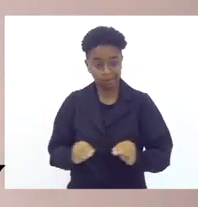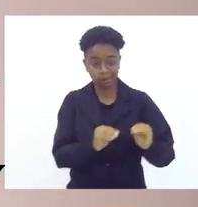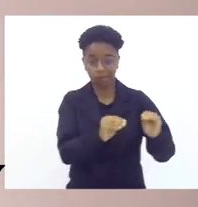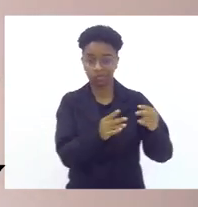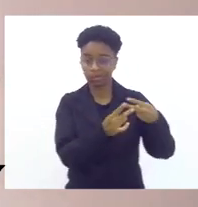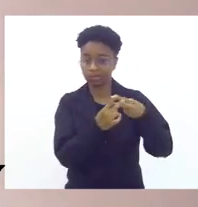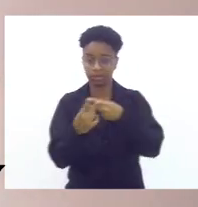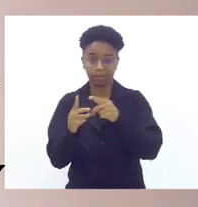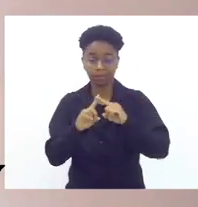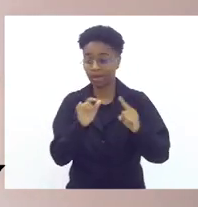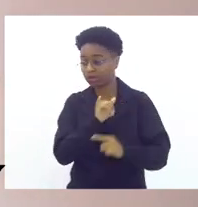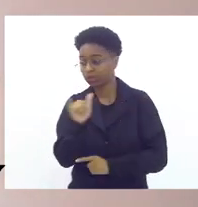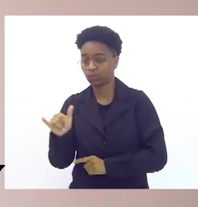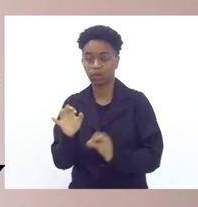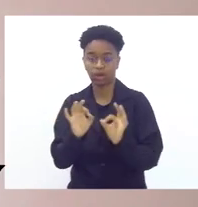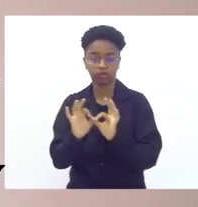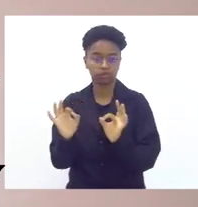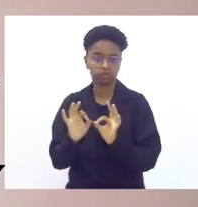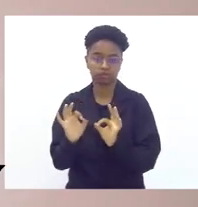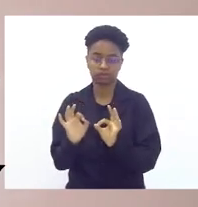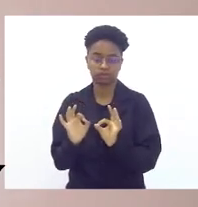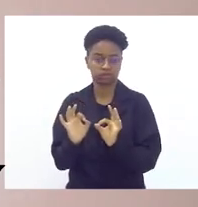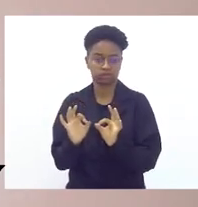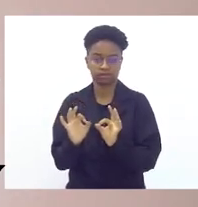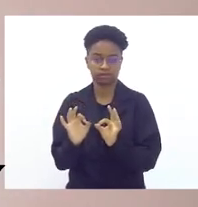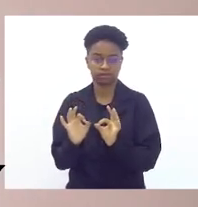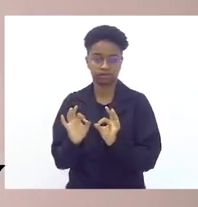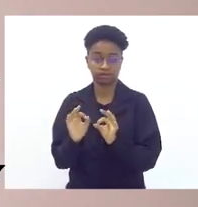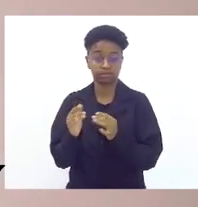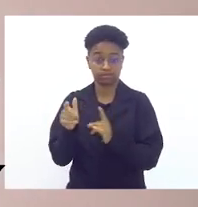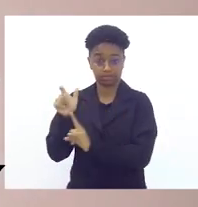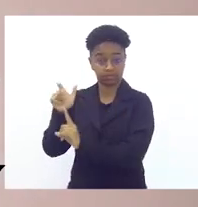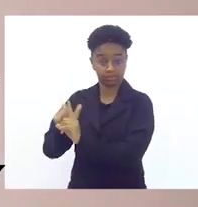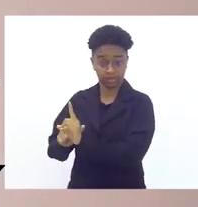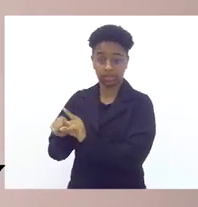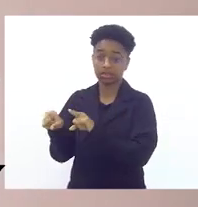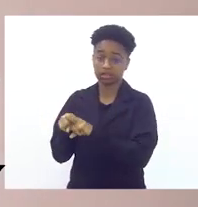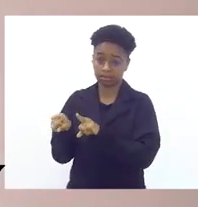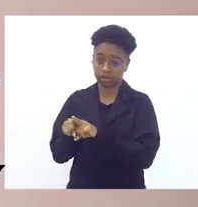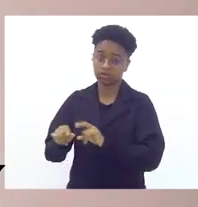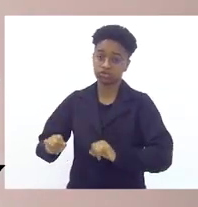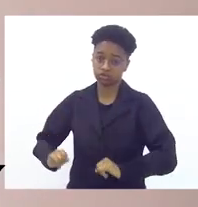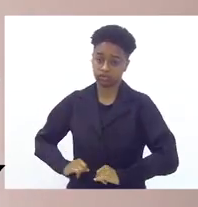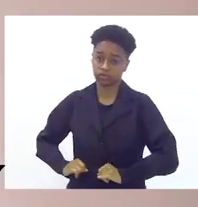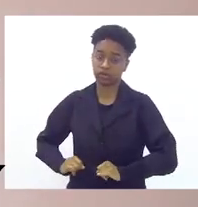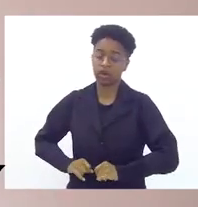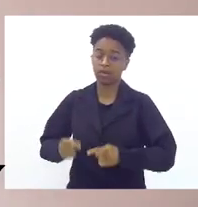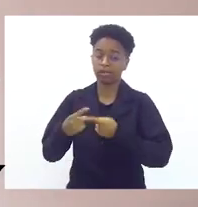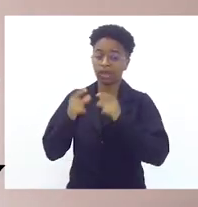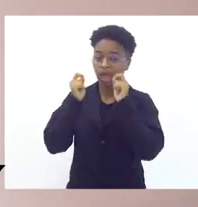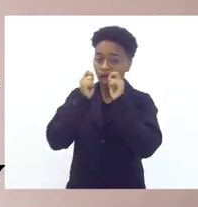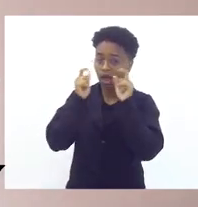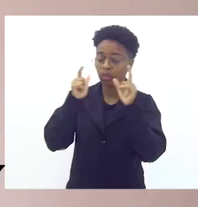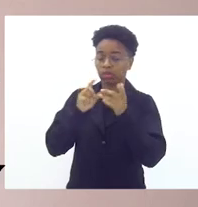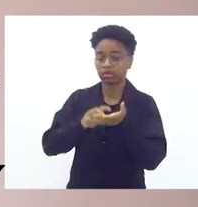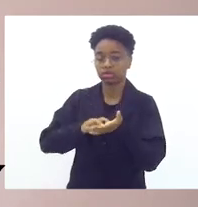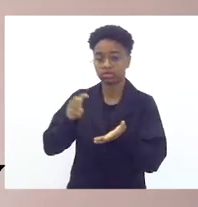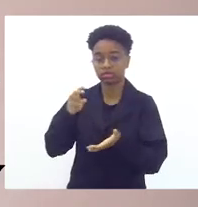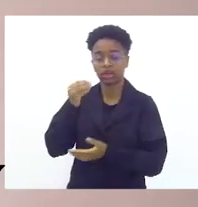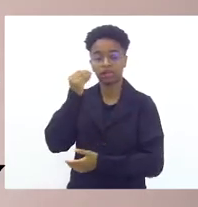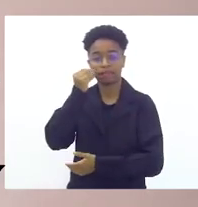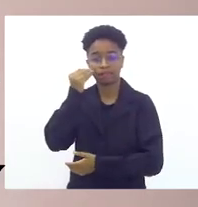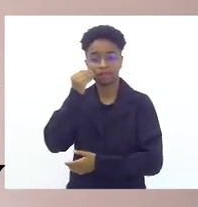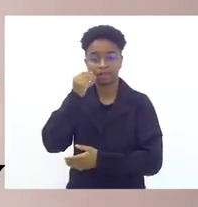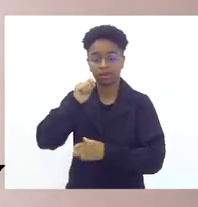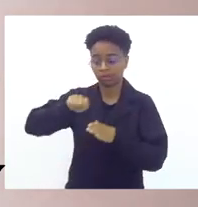avisar ela ou seja Ela também sofreu ela acordava cedo para fazer